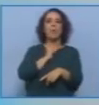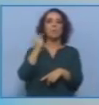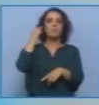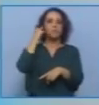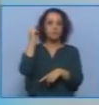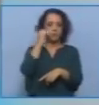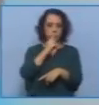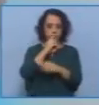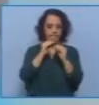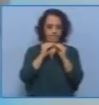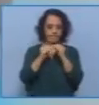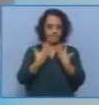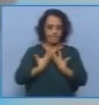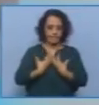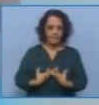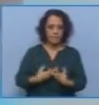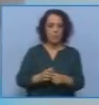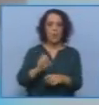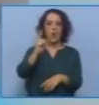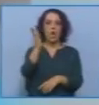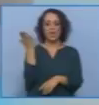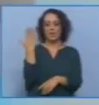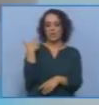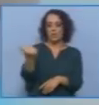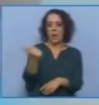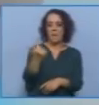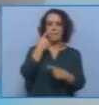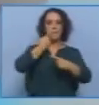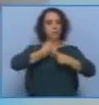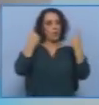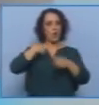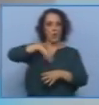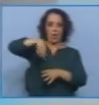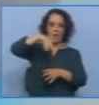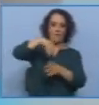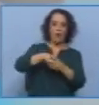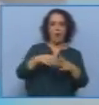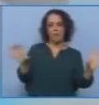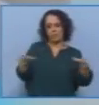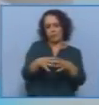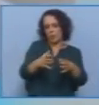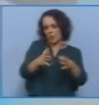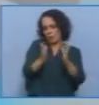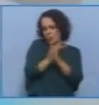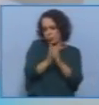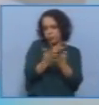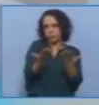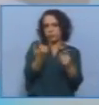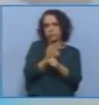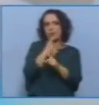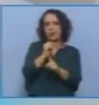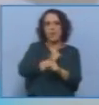quando não somos chamados acima do altar por algo em que estivemos envolvidos na comunidade cristã. Lá